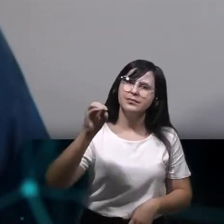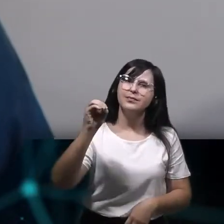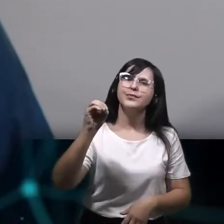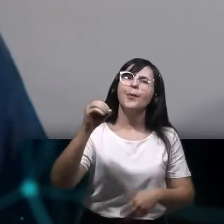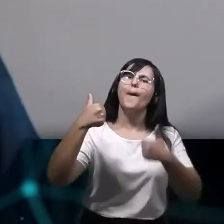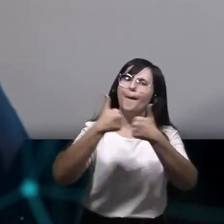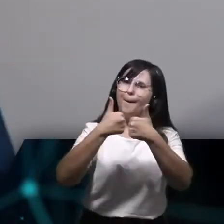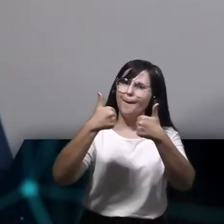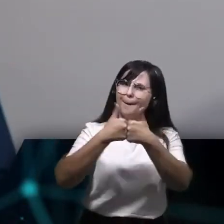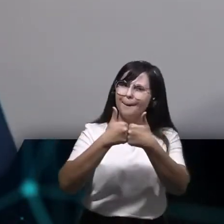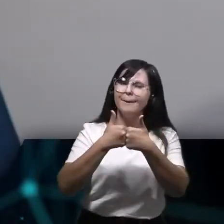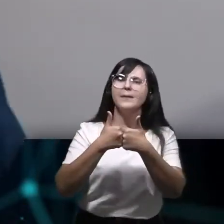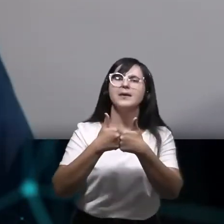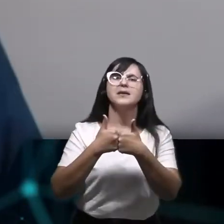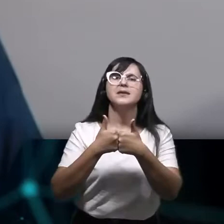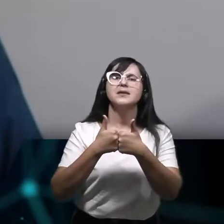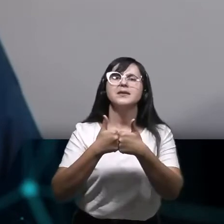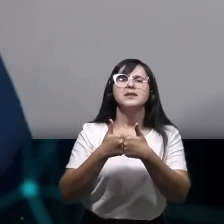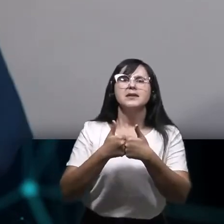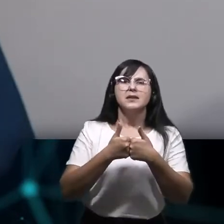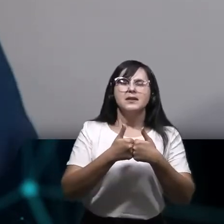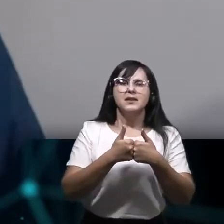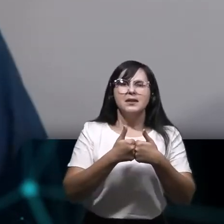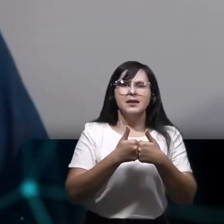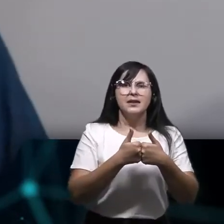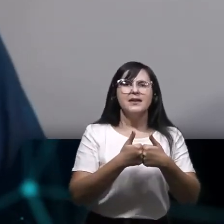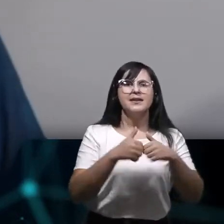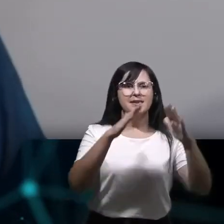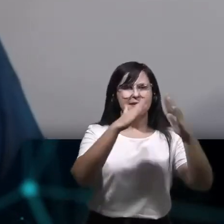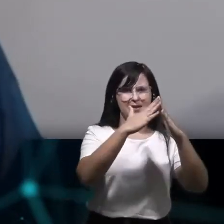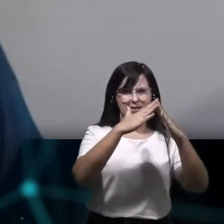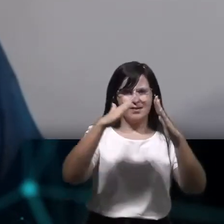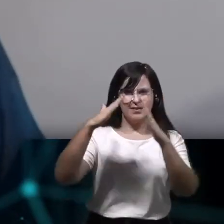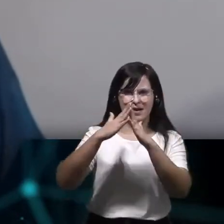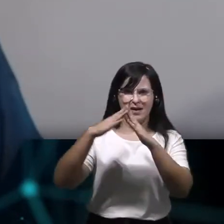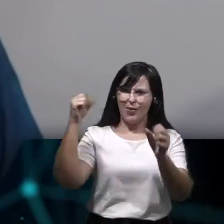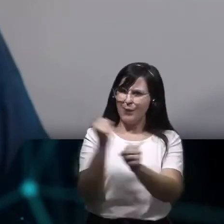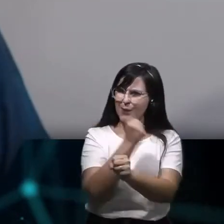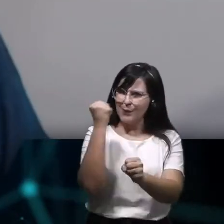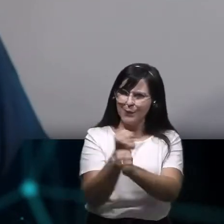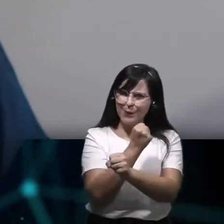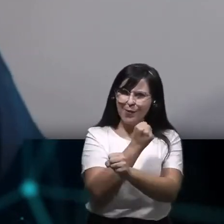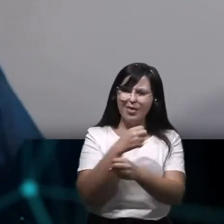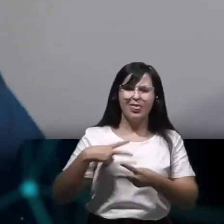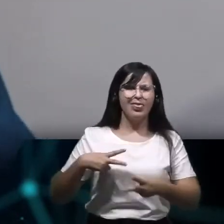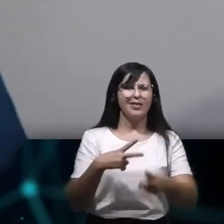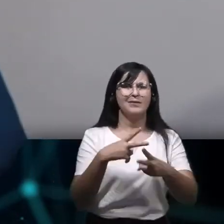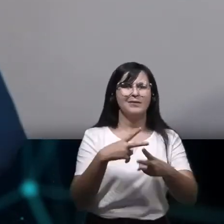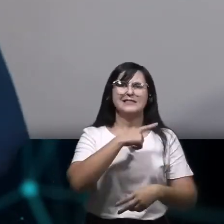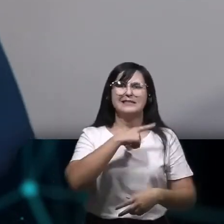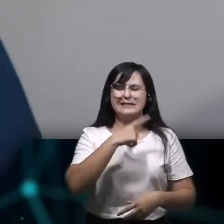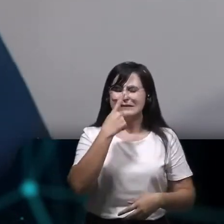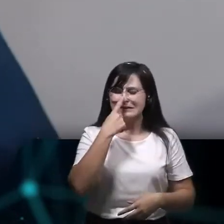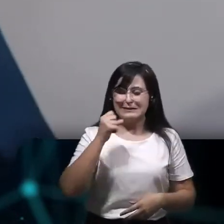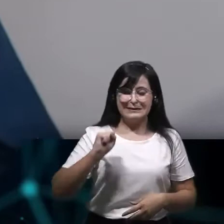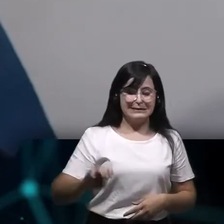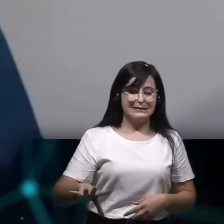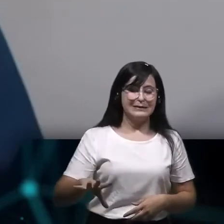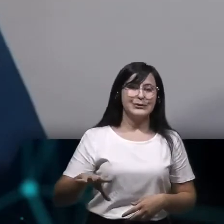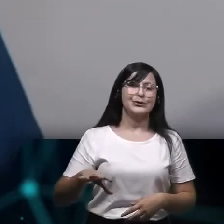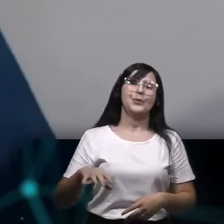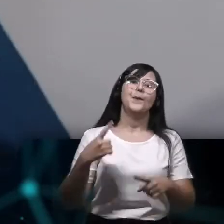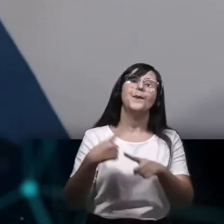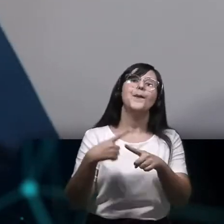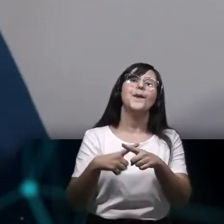ao loteamento do empresário Rubinho Nunes. Ele tem conhecimento disso, que muitas das vezes eu acho que tem até dificuldade dele negociar